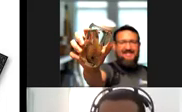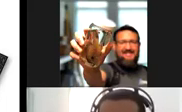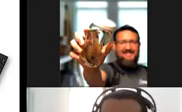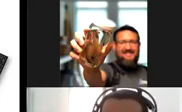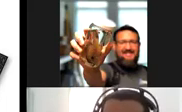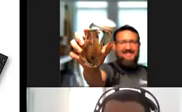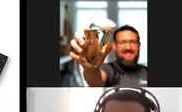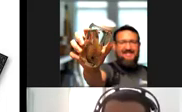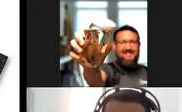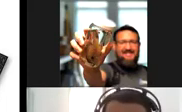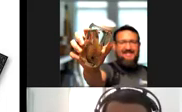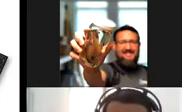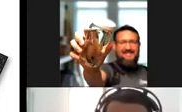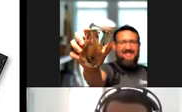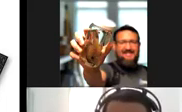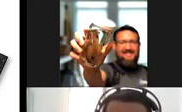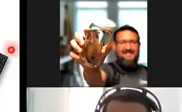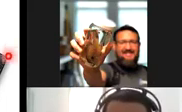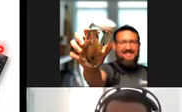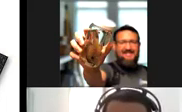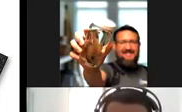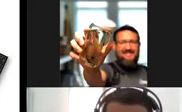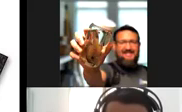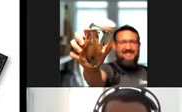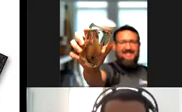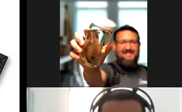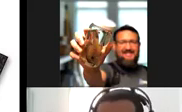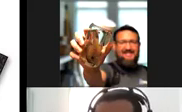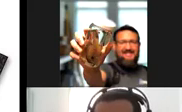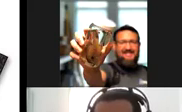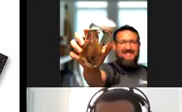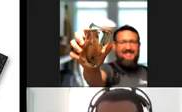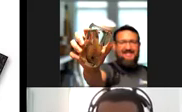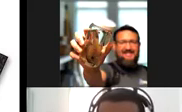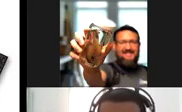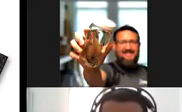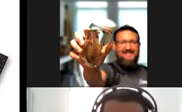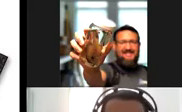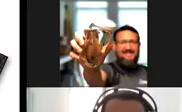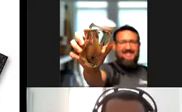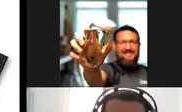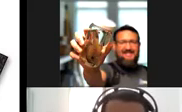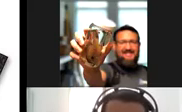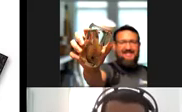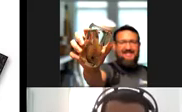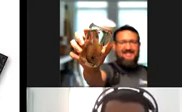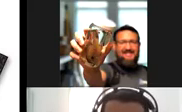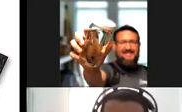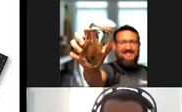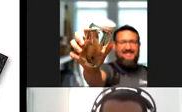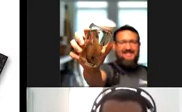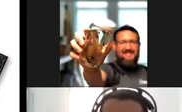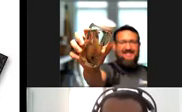colocar uma estrada. O PRIM de estradas já está funcionando e ele tem vários outros PRIMs que estão rolando também, todos com esse